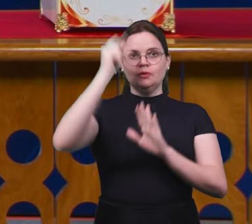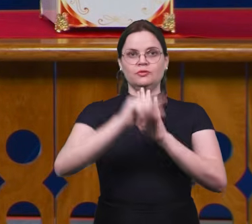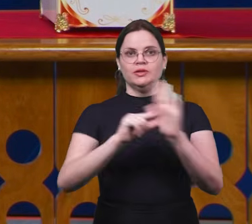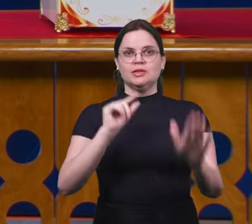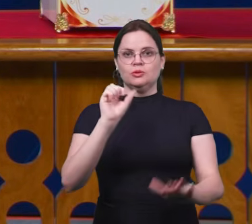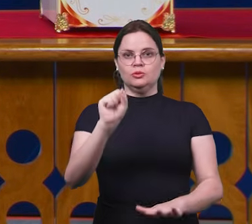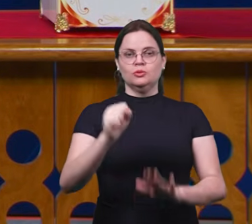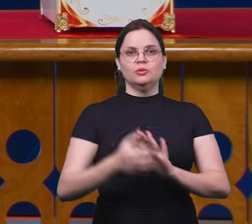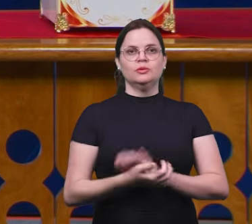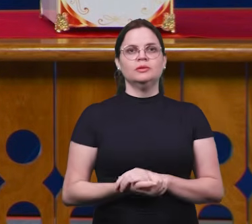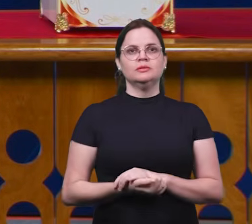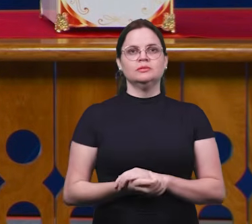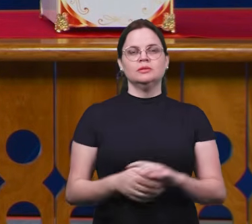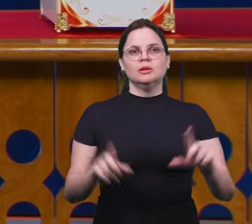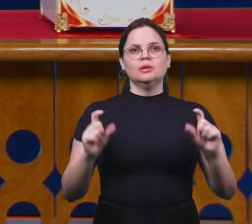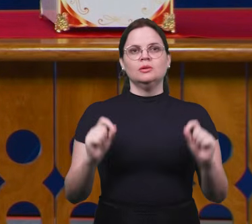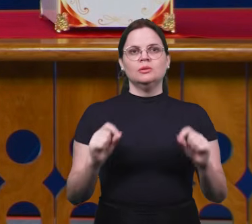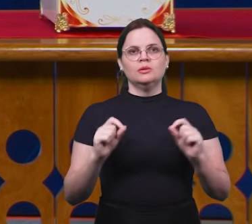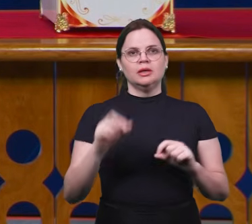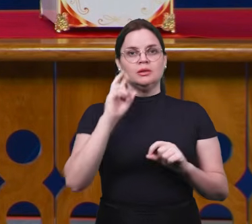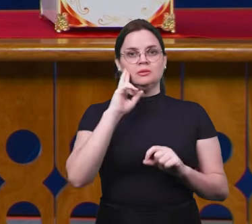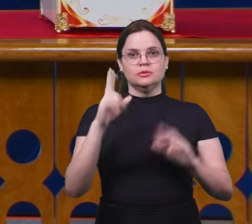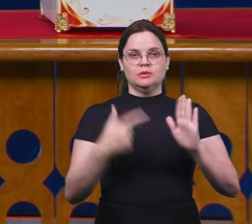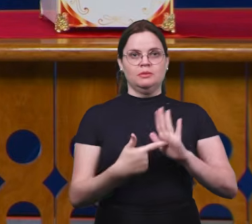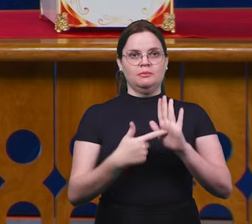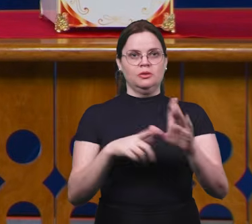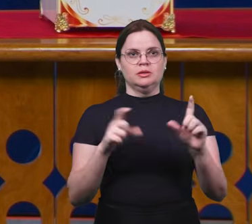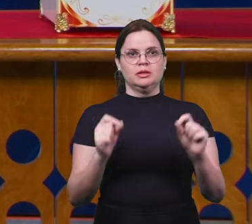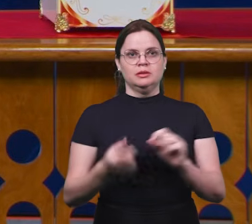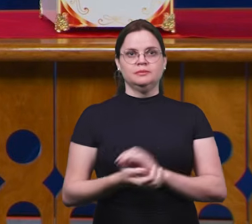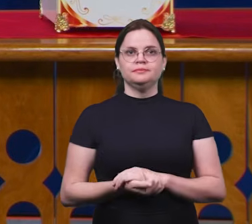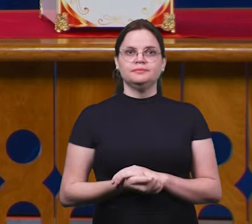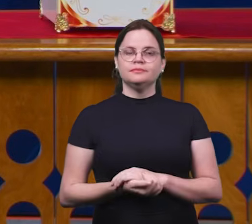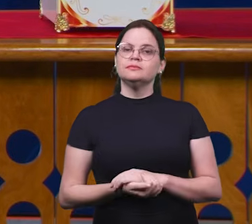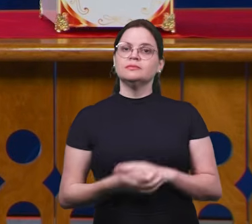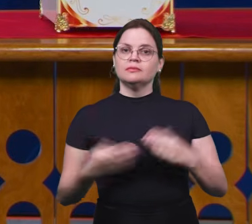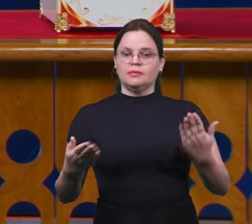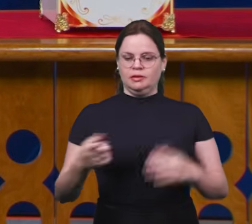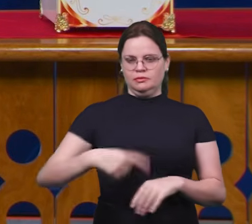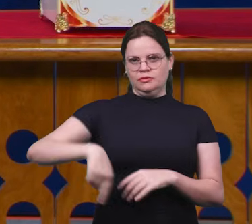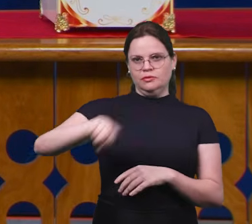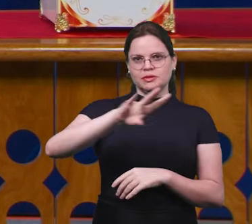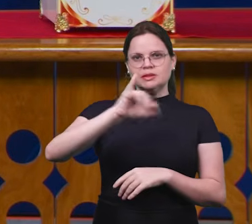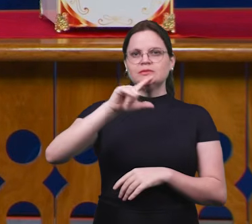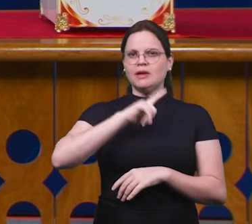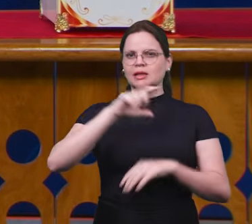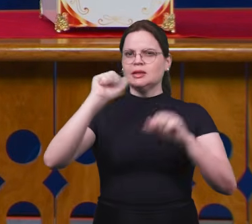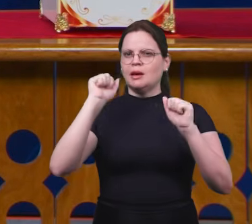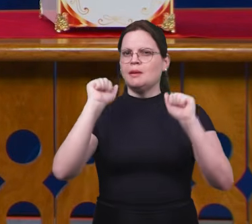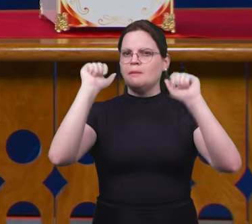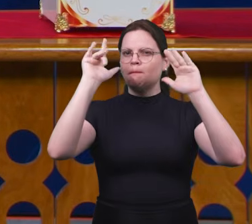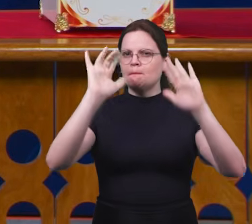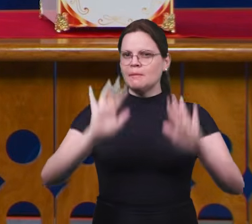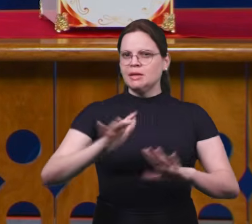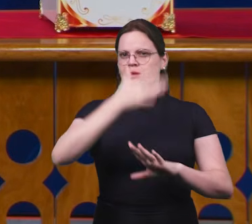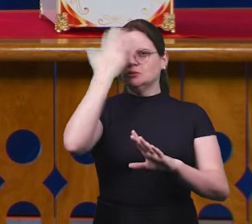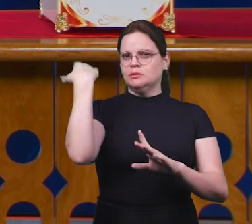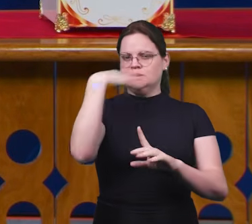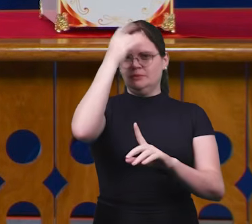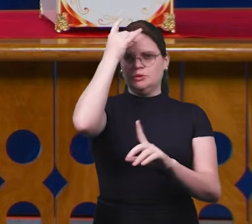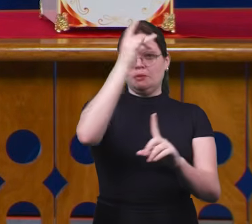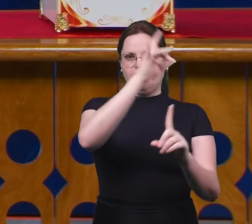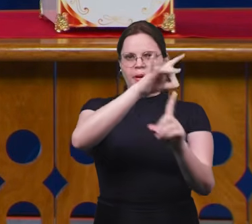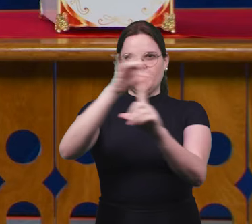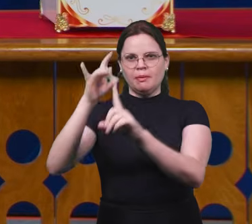8? O que o Senhor nos ensina no verso 8? Mas recebereis a virtude do Espírito Santo, que há de vir sobre